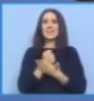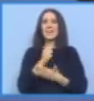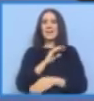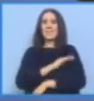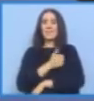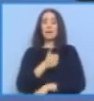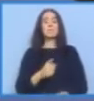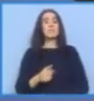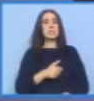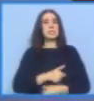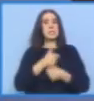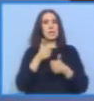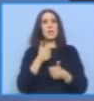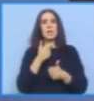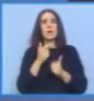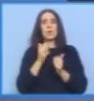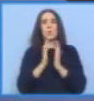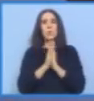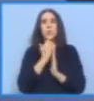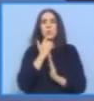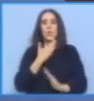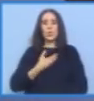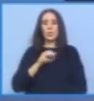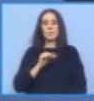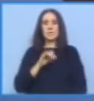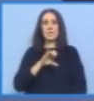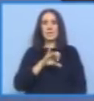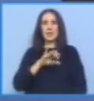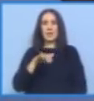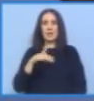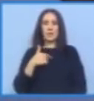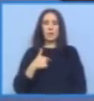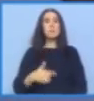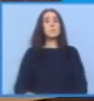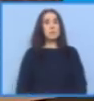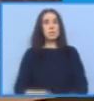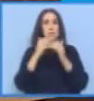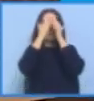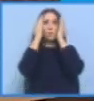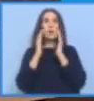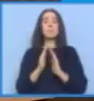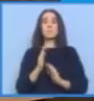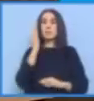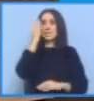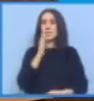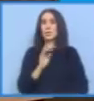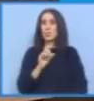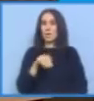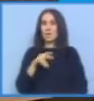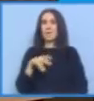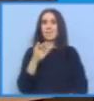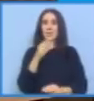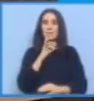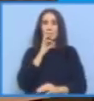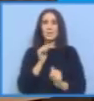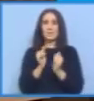uma cidade muito dominicana. Não é? Eu sou dominicano. É verdade. A nossa padroeira. Claro, Santa Joana, estamos a trabalhar com o vosso